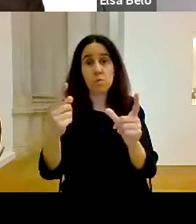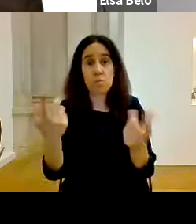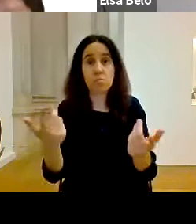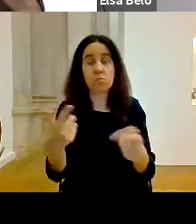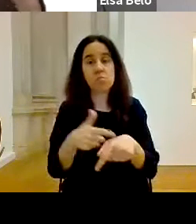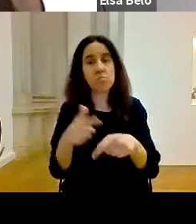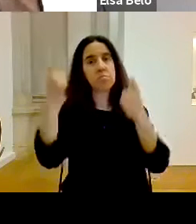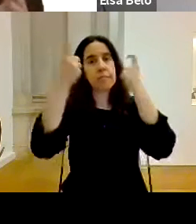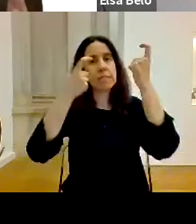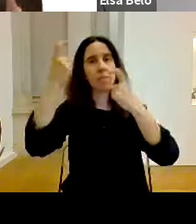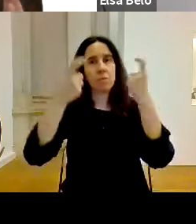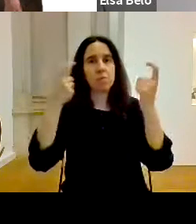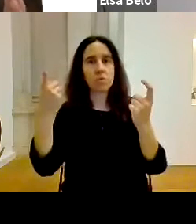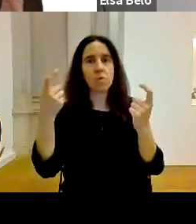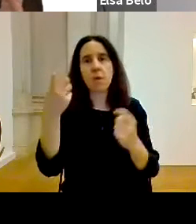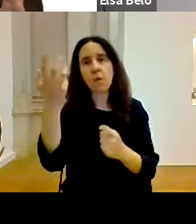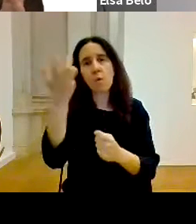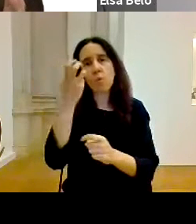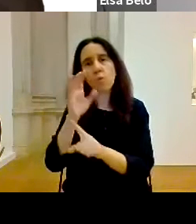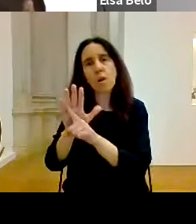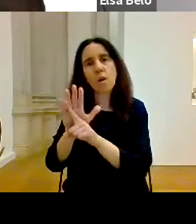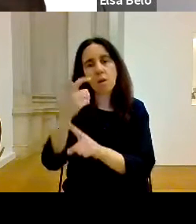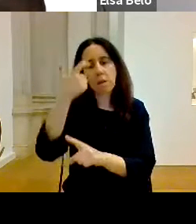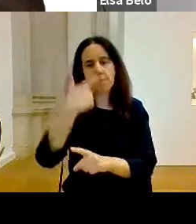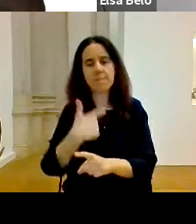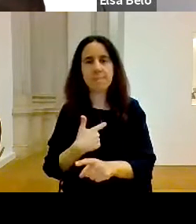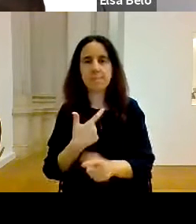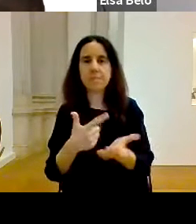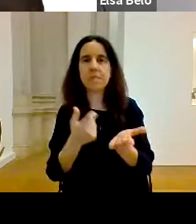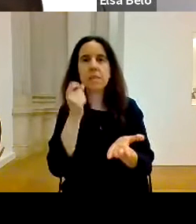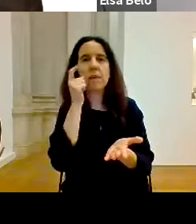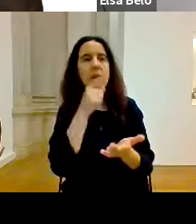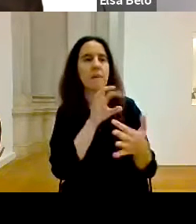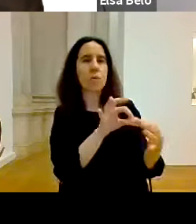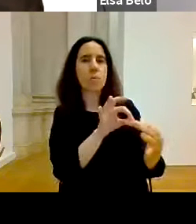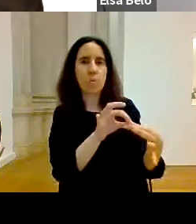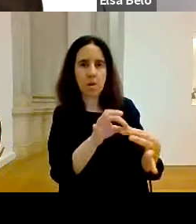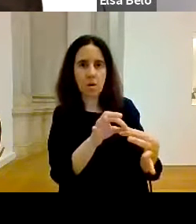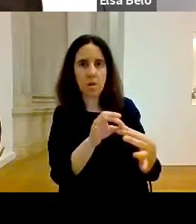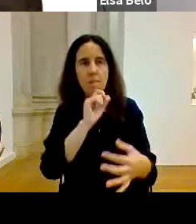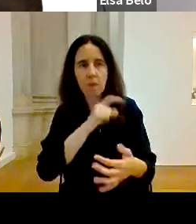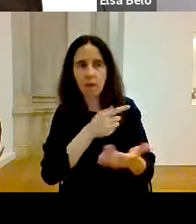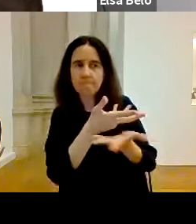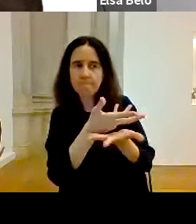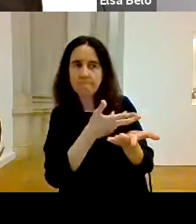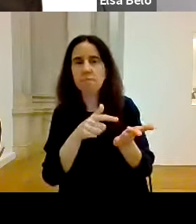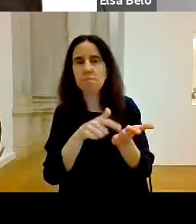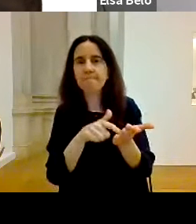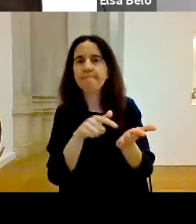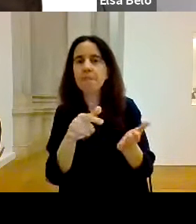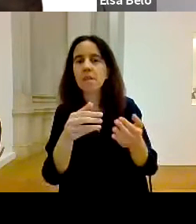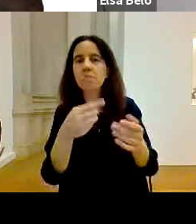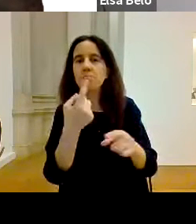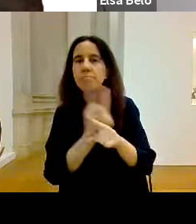de pensamento, para uma cultura que é eu com quem preciso colaborar, com quem posso construir